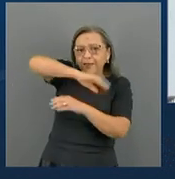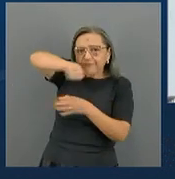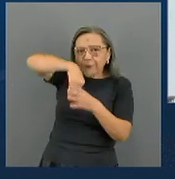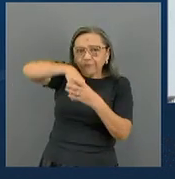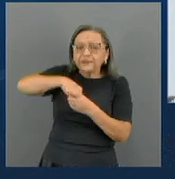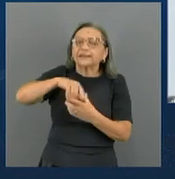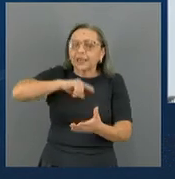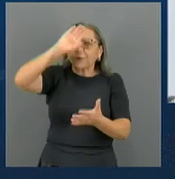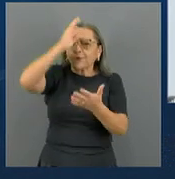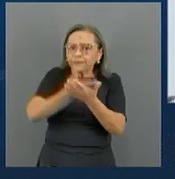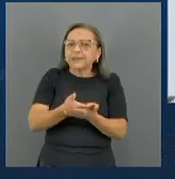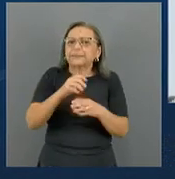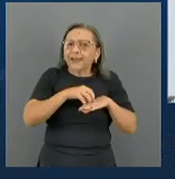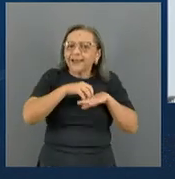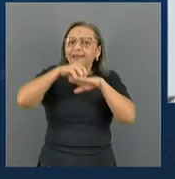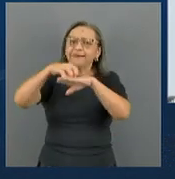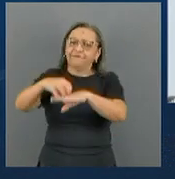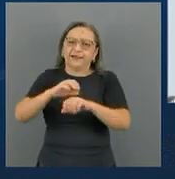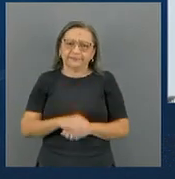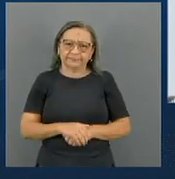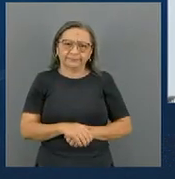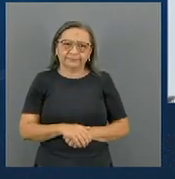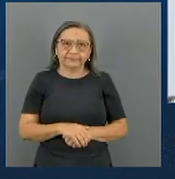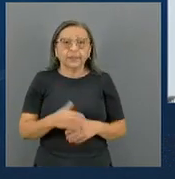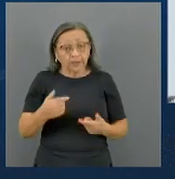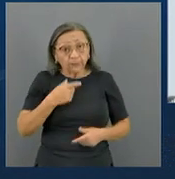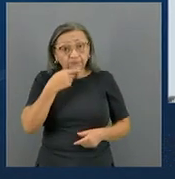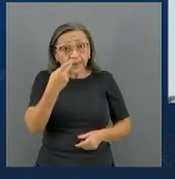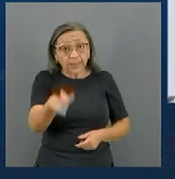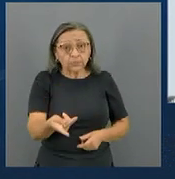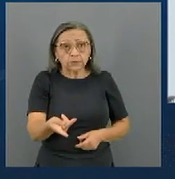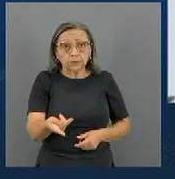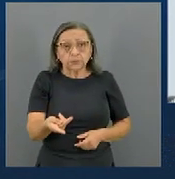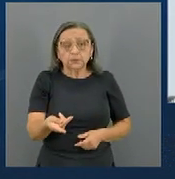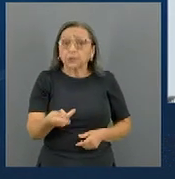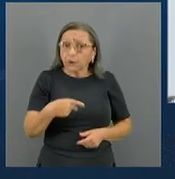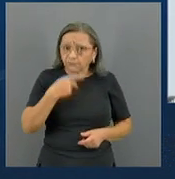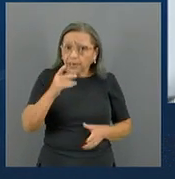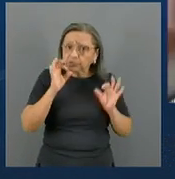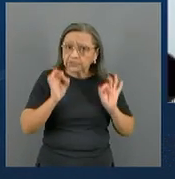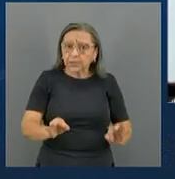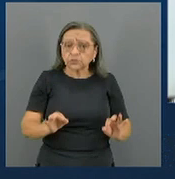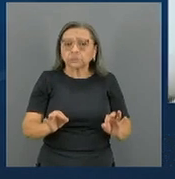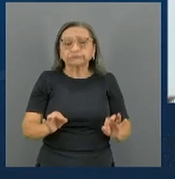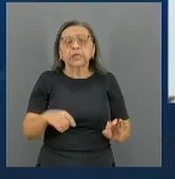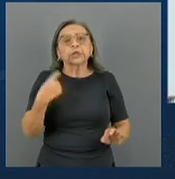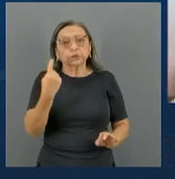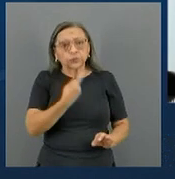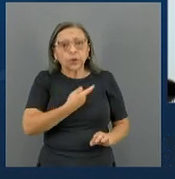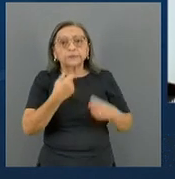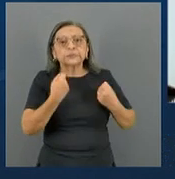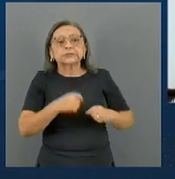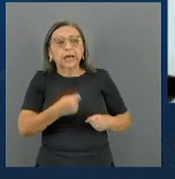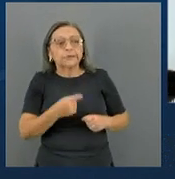confiança para realizar essa conduta criminosa. E eu digo com absoluta tranquilidade que nós temos que responsabilizar